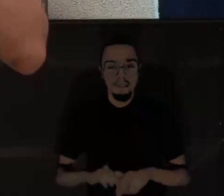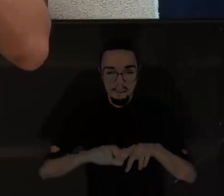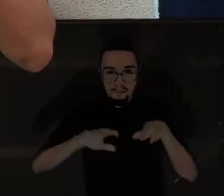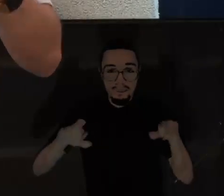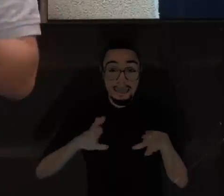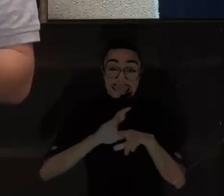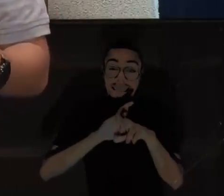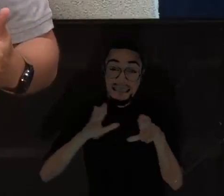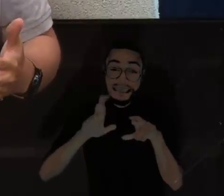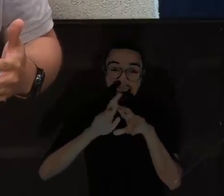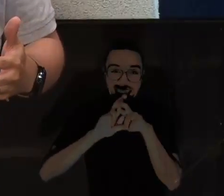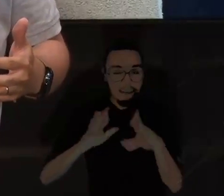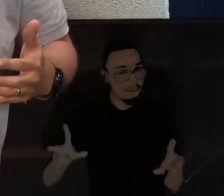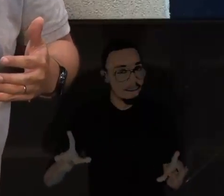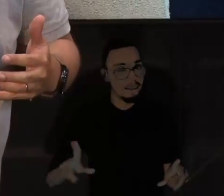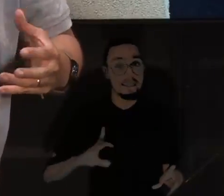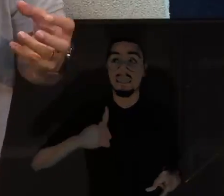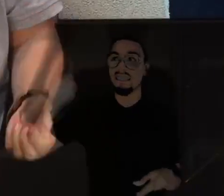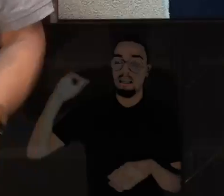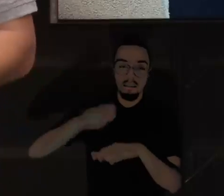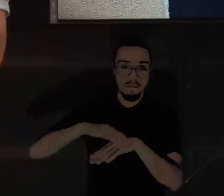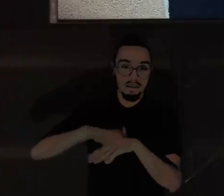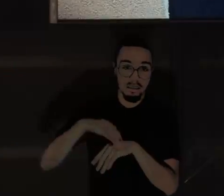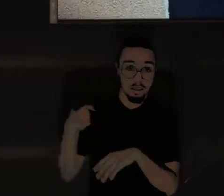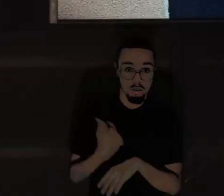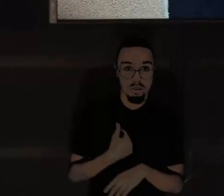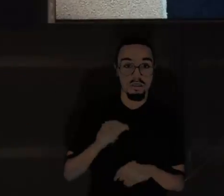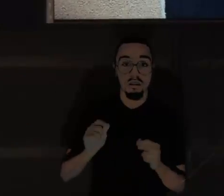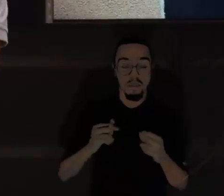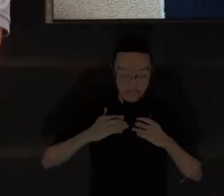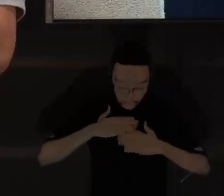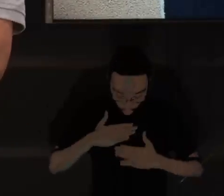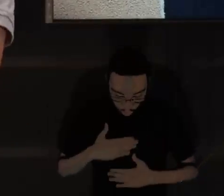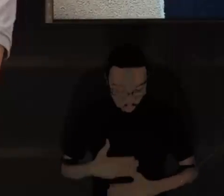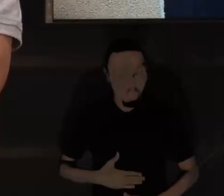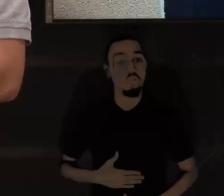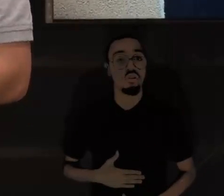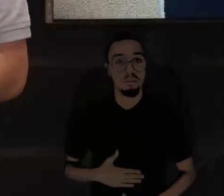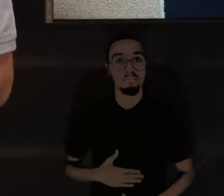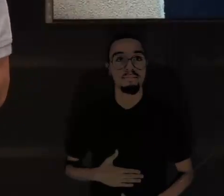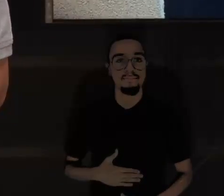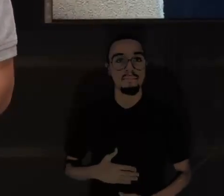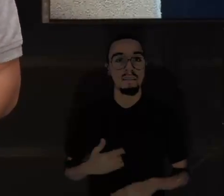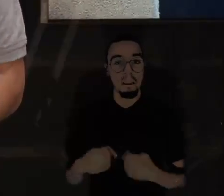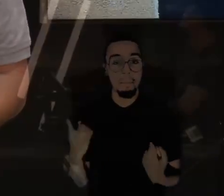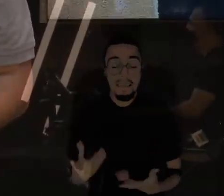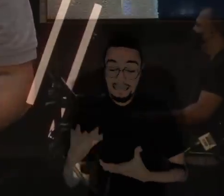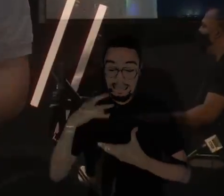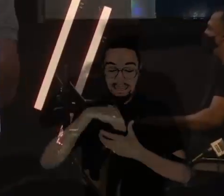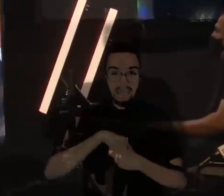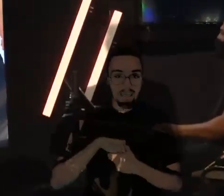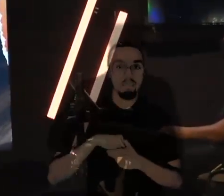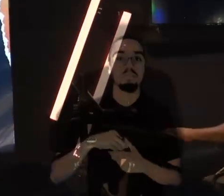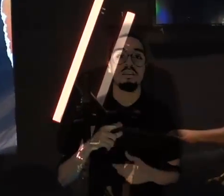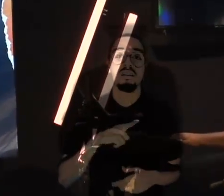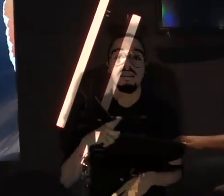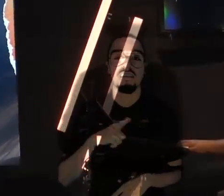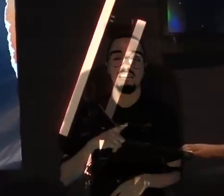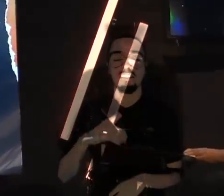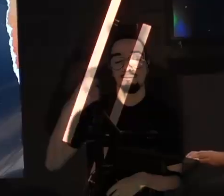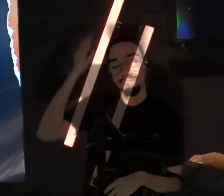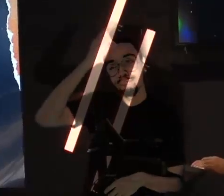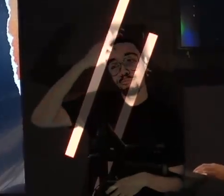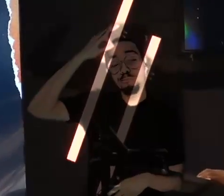que é semelhante aos animais, feitos da mesma matéria, mas há algo em nós divino. E Gideão não